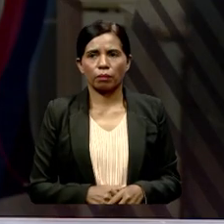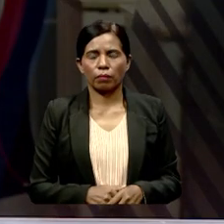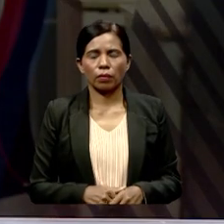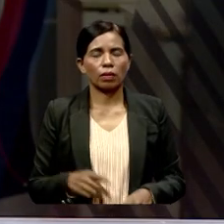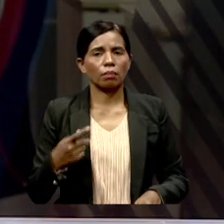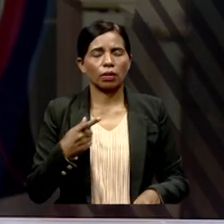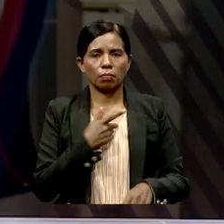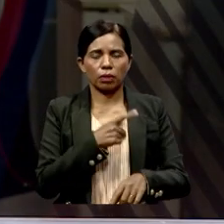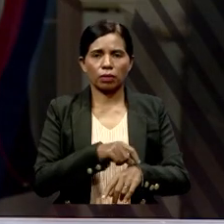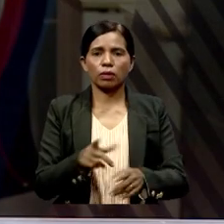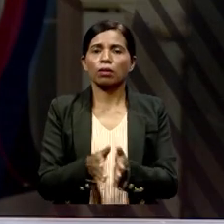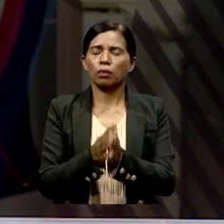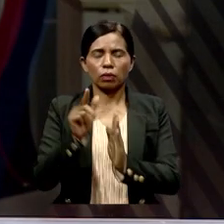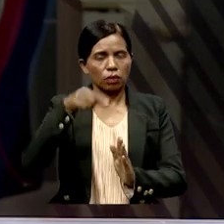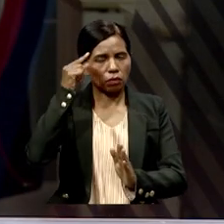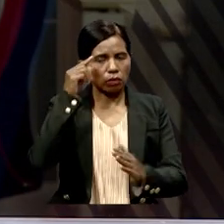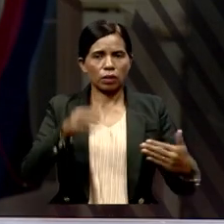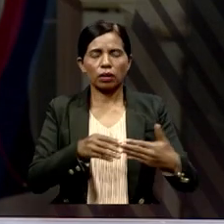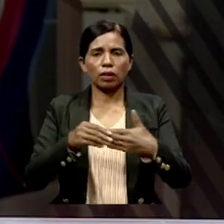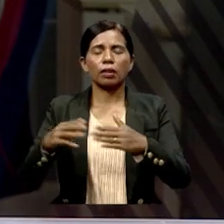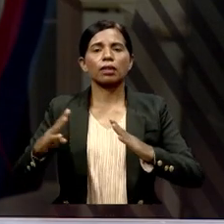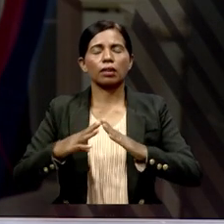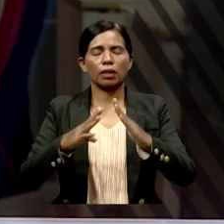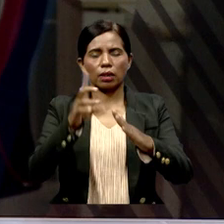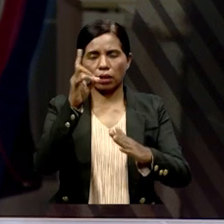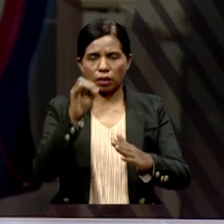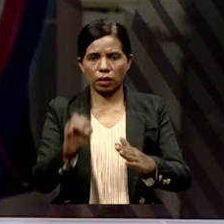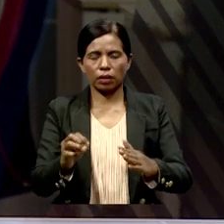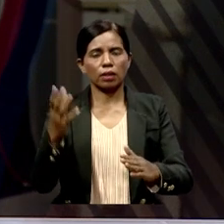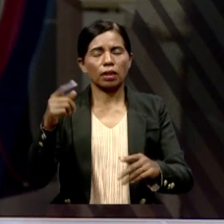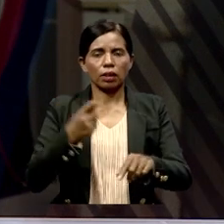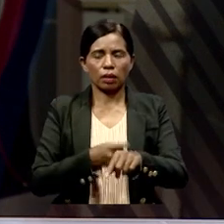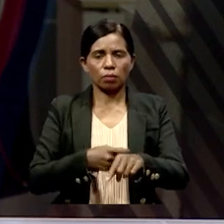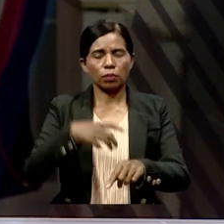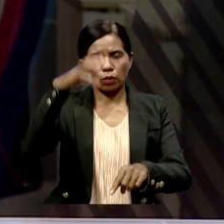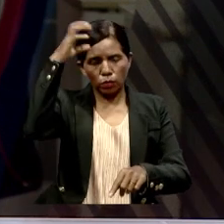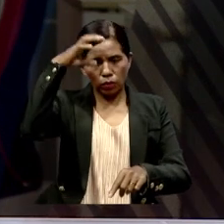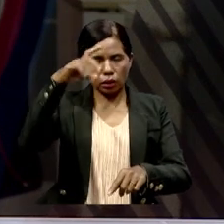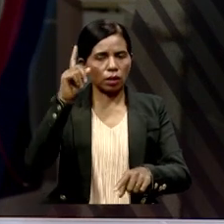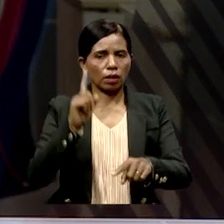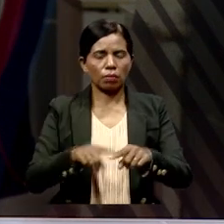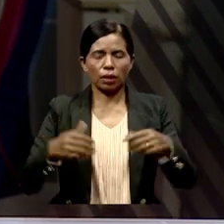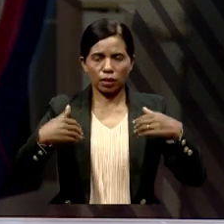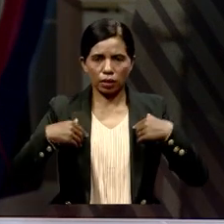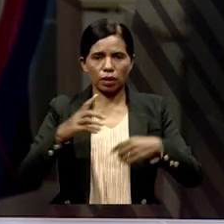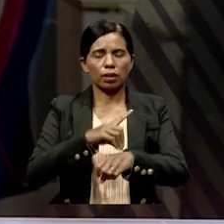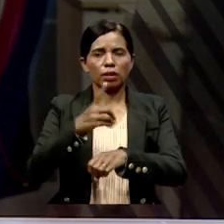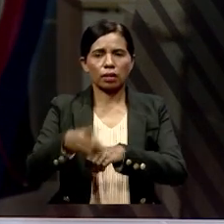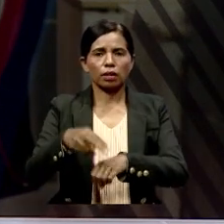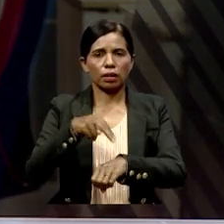Parlamento Nasional husu Governo organiza cidade de Dili, nune e a tempo udang la bele acontece inundação.